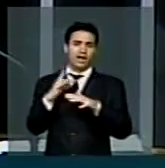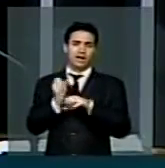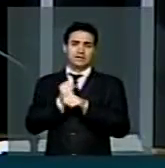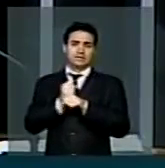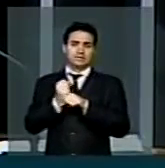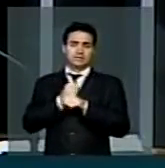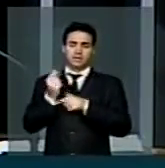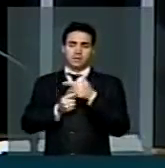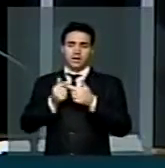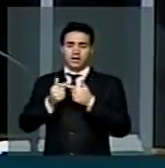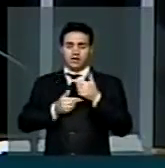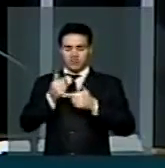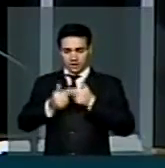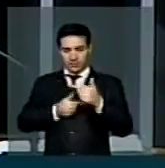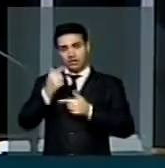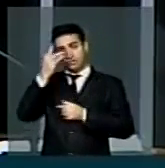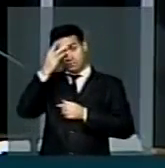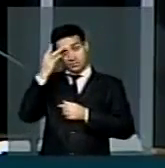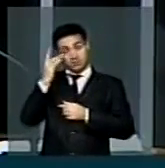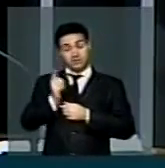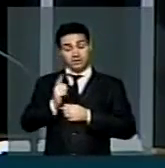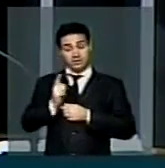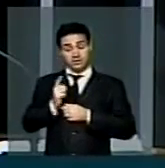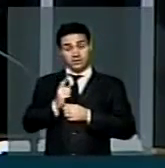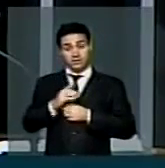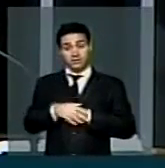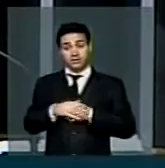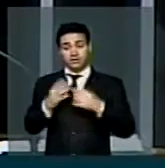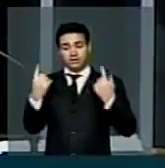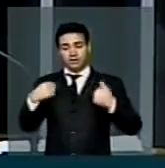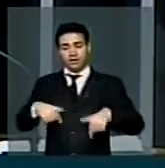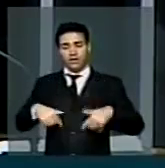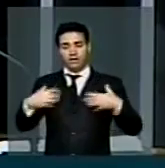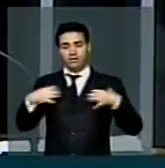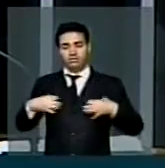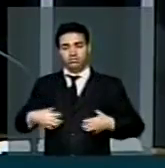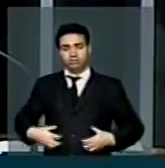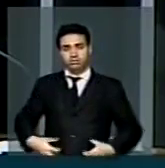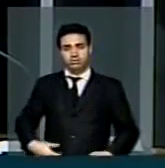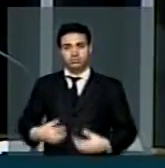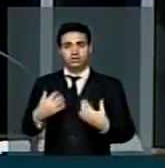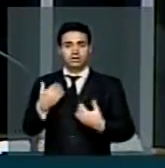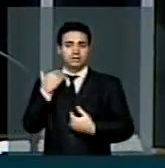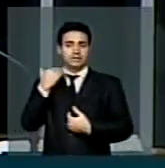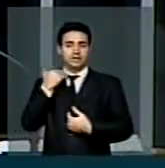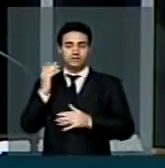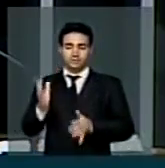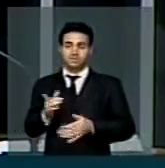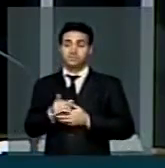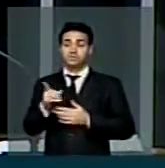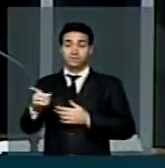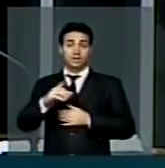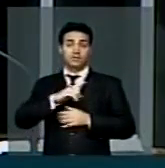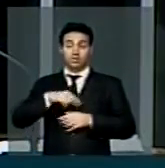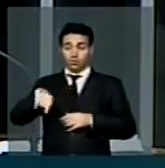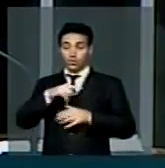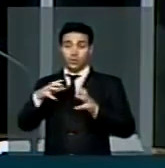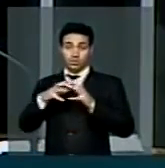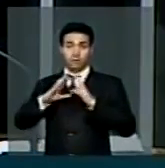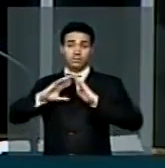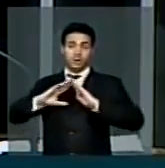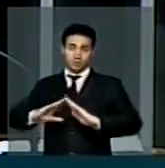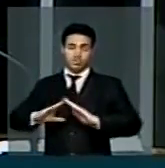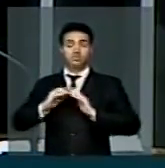trabalho, pessoas que já se encontram desgastadas fisicamente, ali me fizeram esse apelo e eu